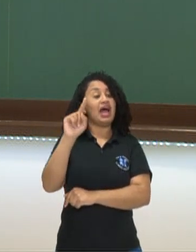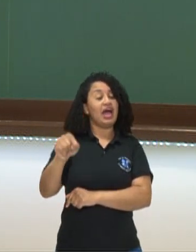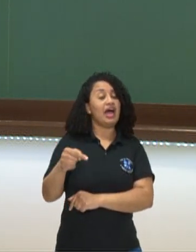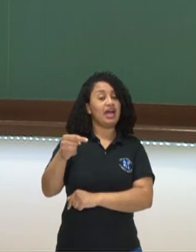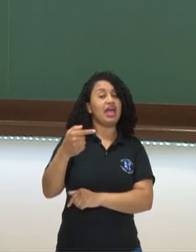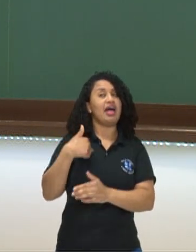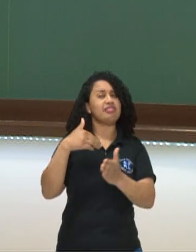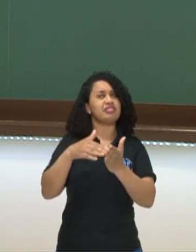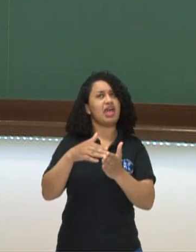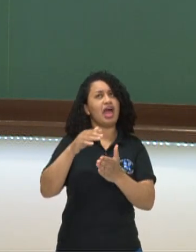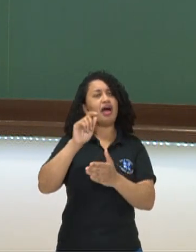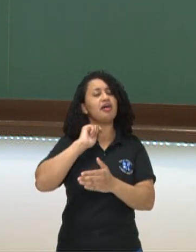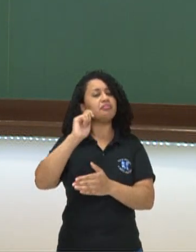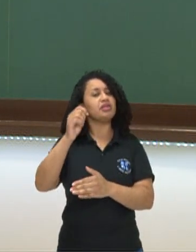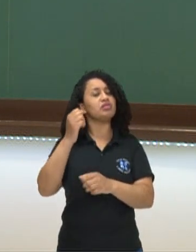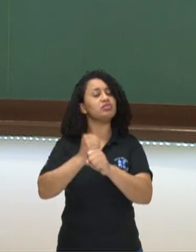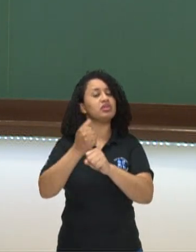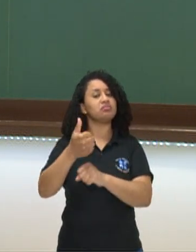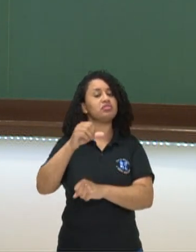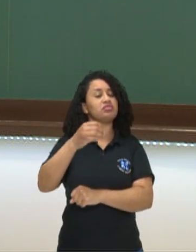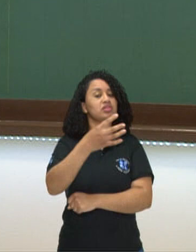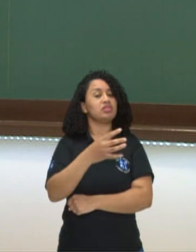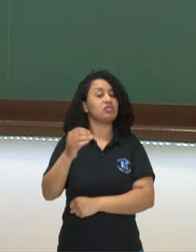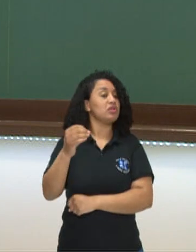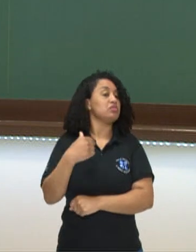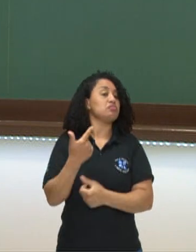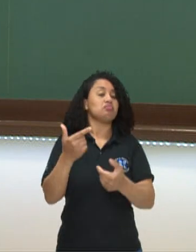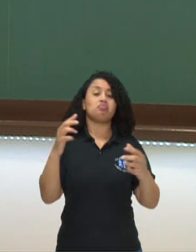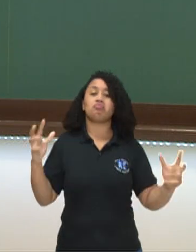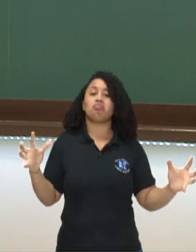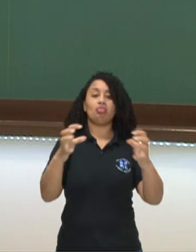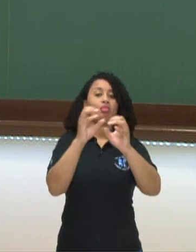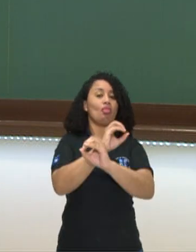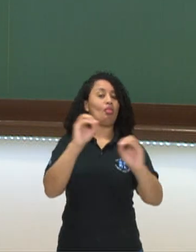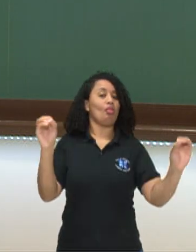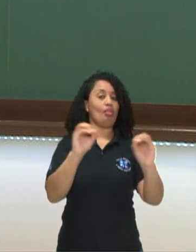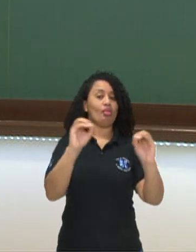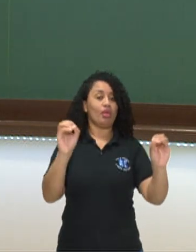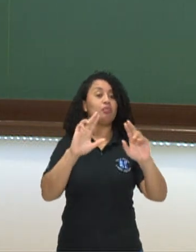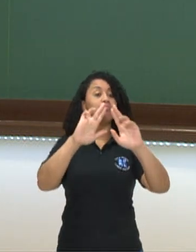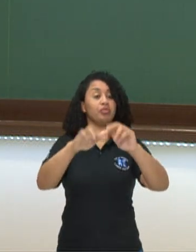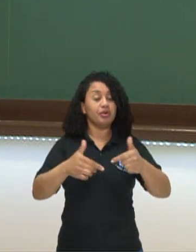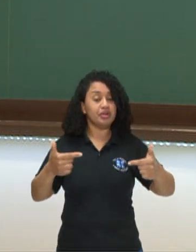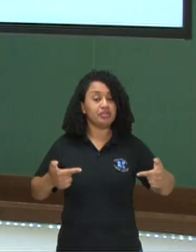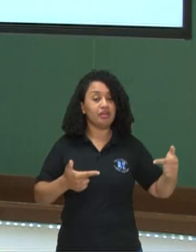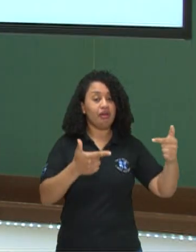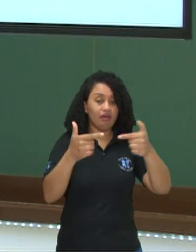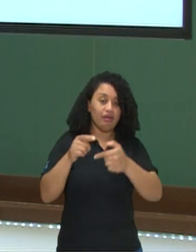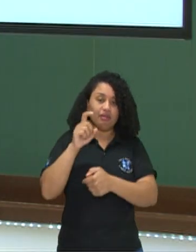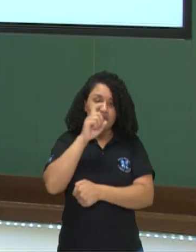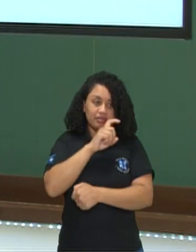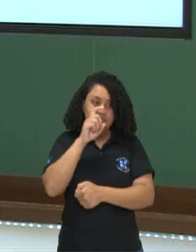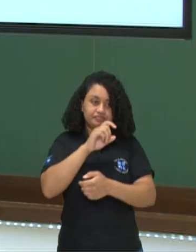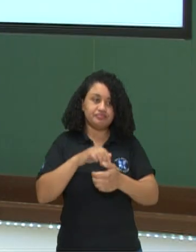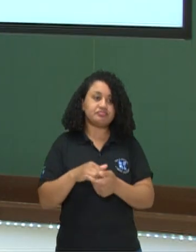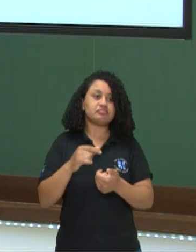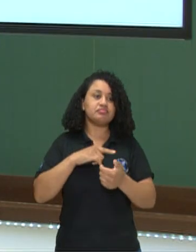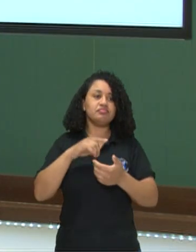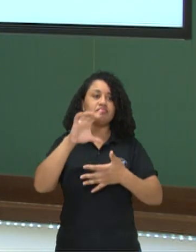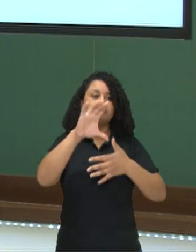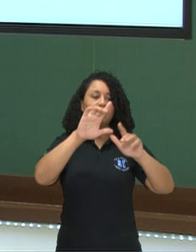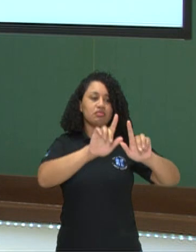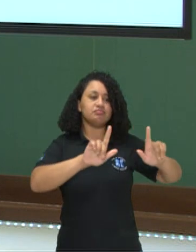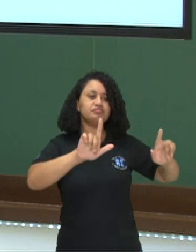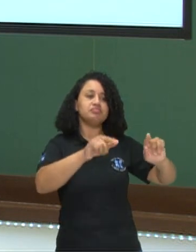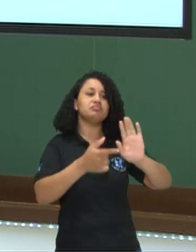de 1940, não houve ataques, chamada Guerra de Mentira. Então aqui você tem no seu mapa do lado